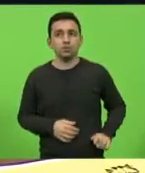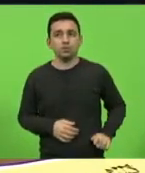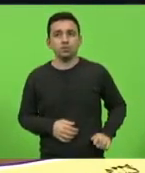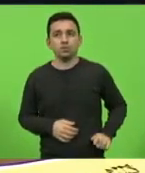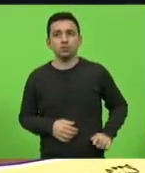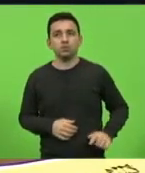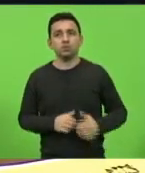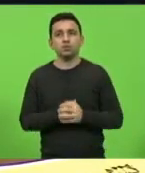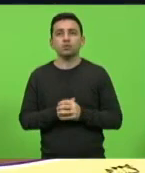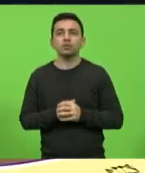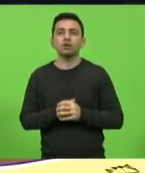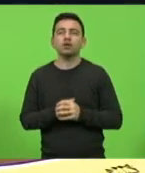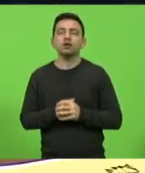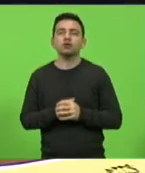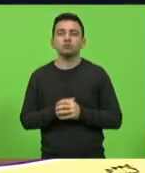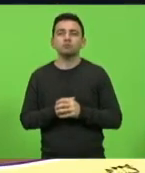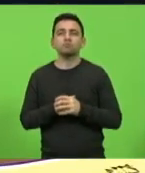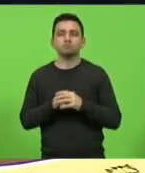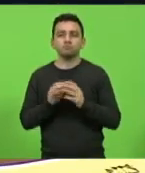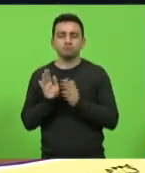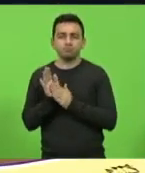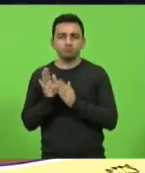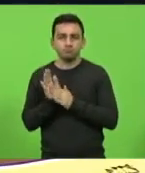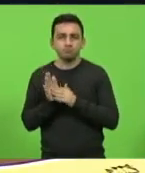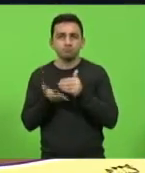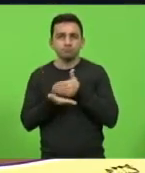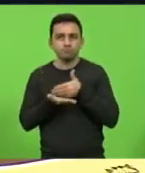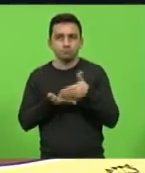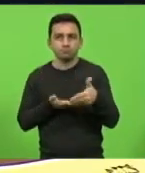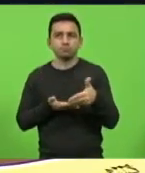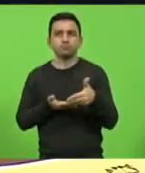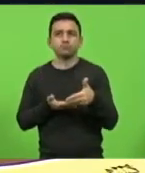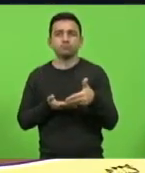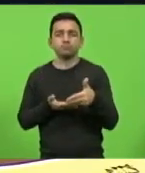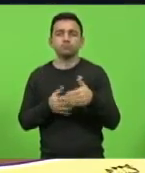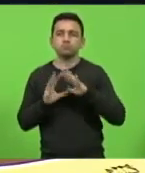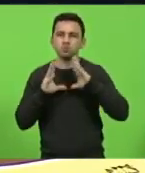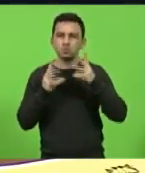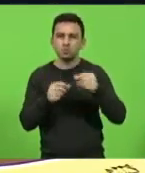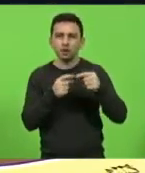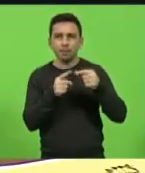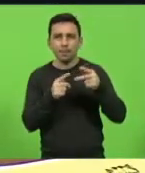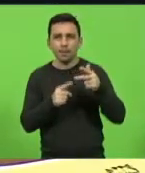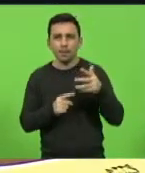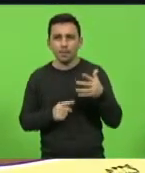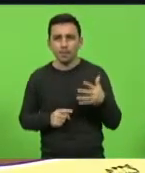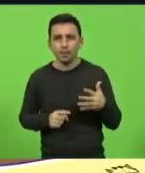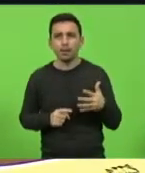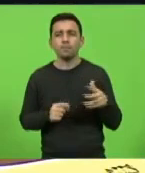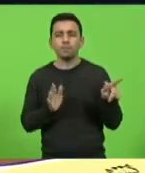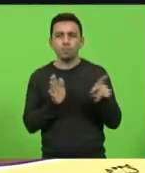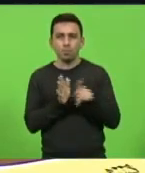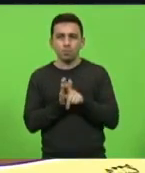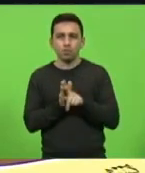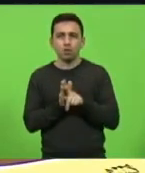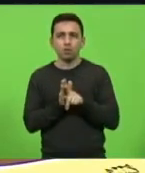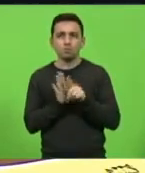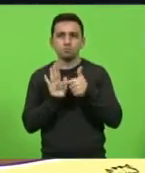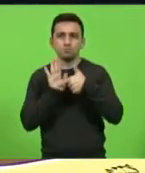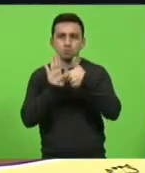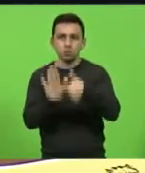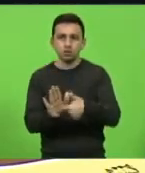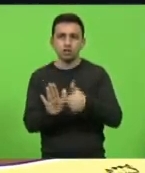Confrontando o acervo probatório inaugural com todos os elementos supervenientes que apresentei na